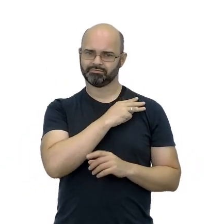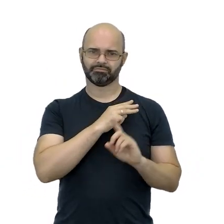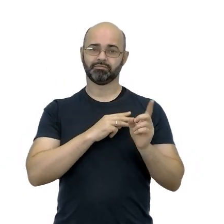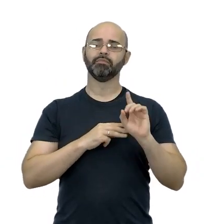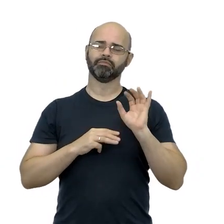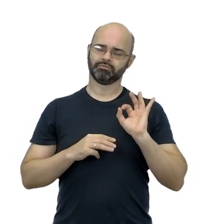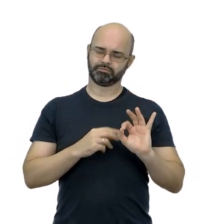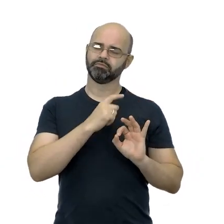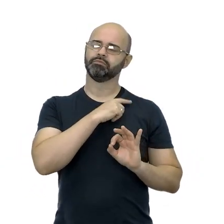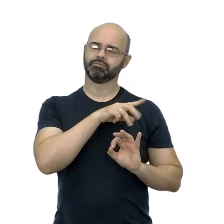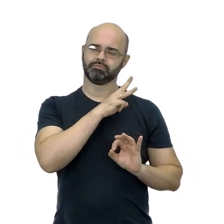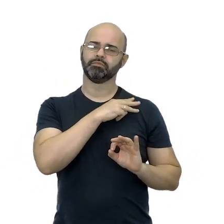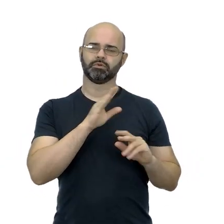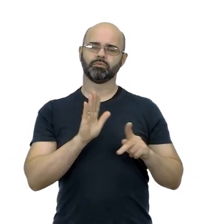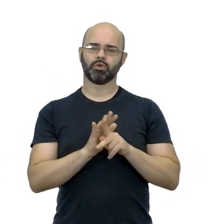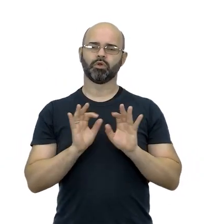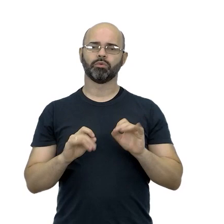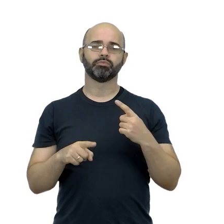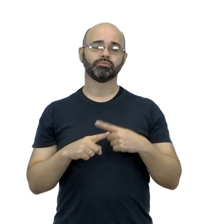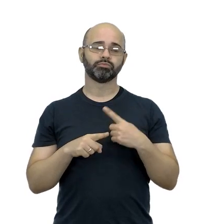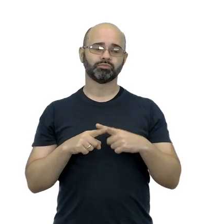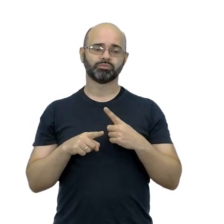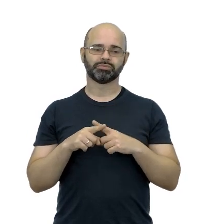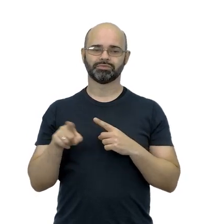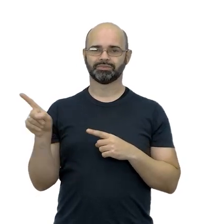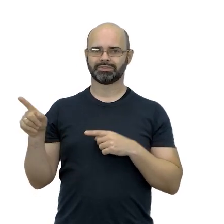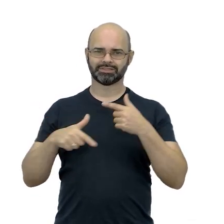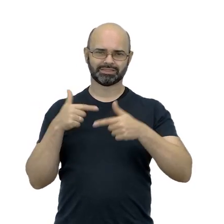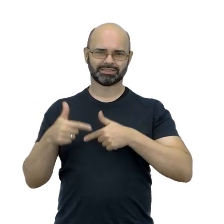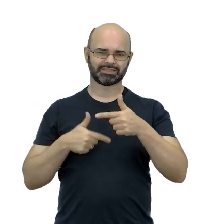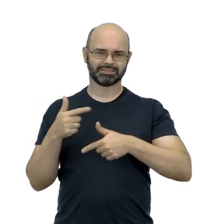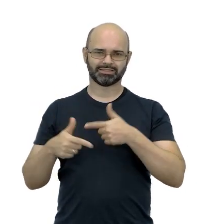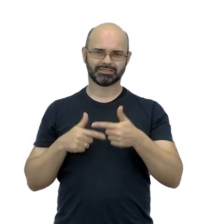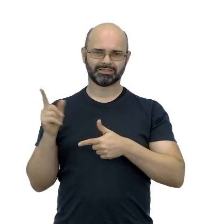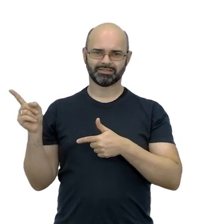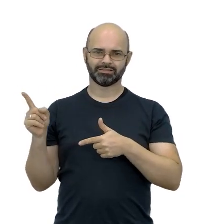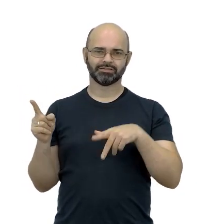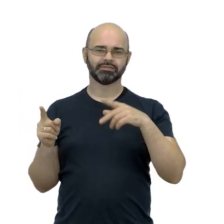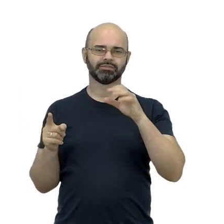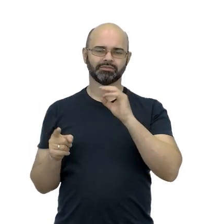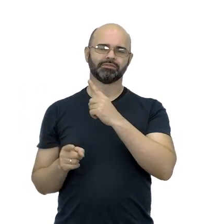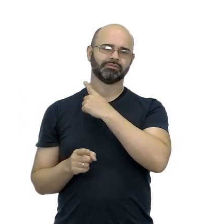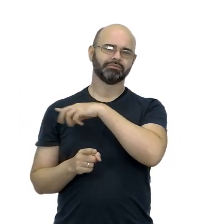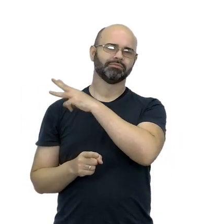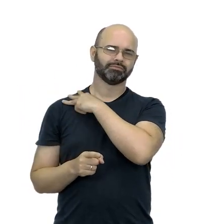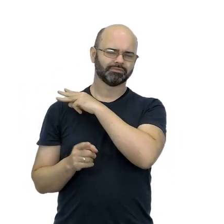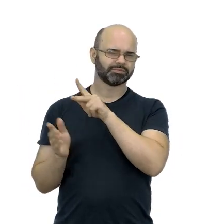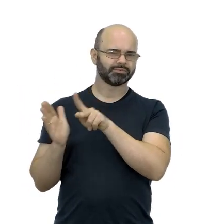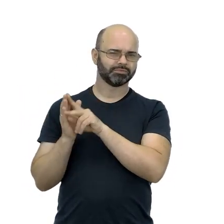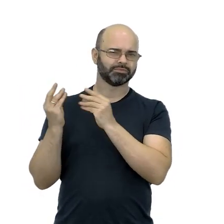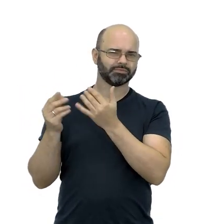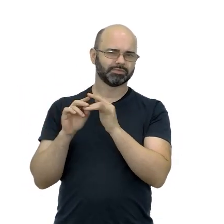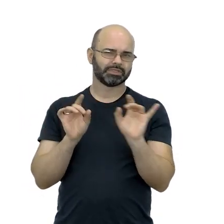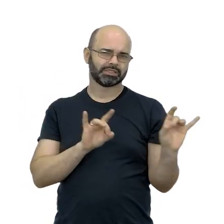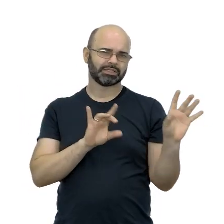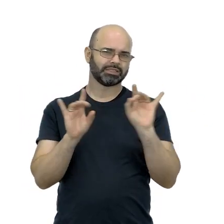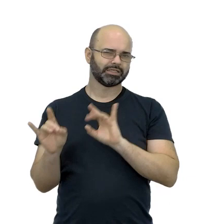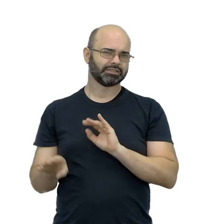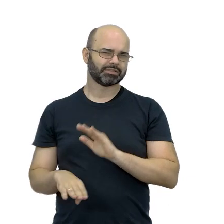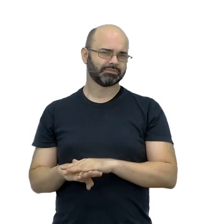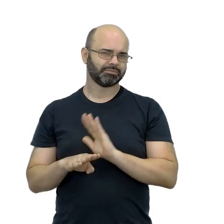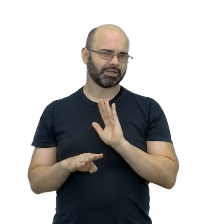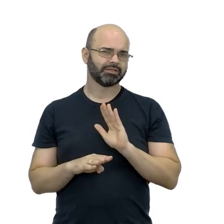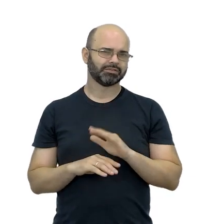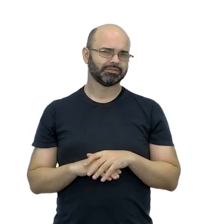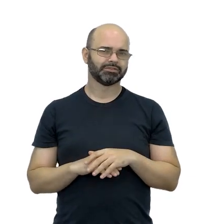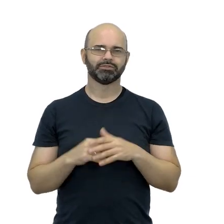totalmente do ensino médio, por quê? Porque a figura aí trabalhada, ela tem a cara do ensino médio, é uma figura com mais detalhes, com mais